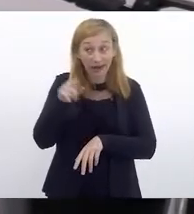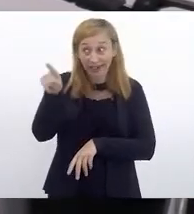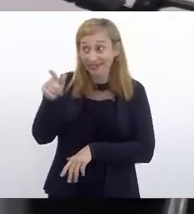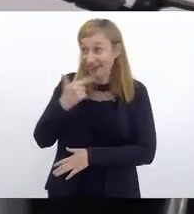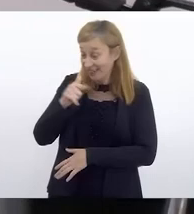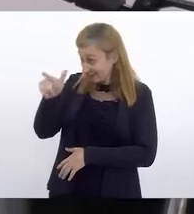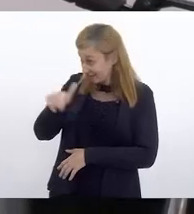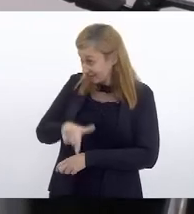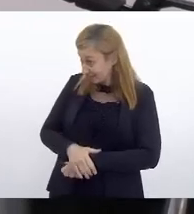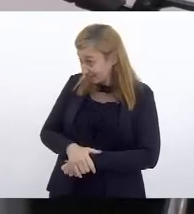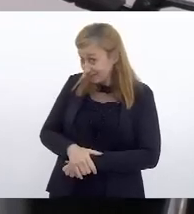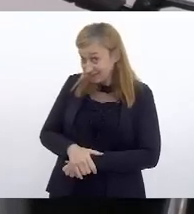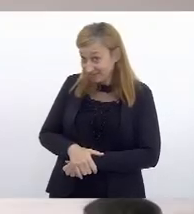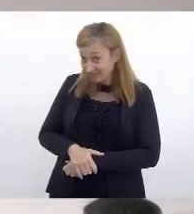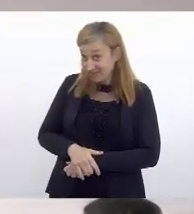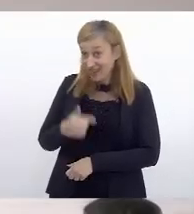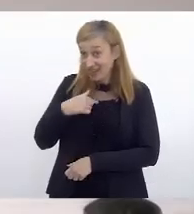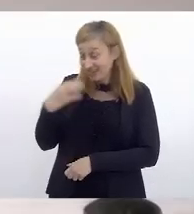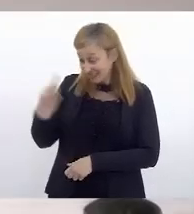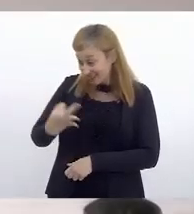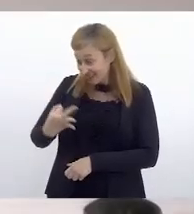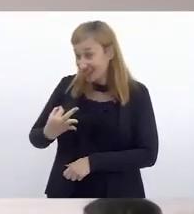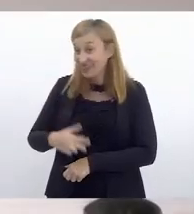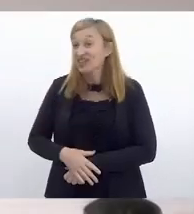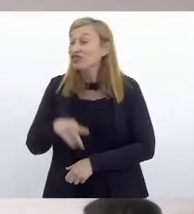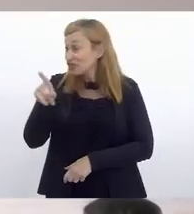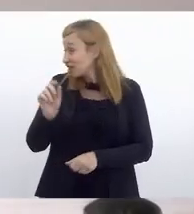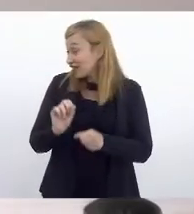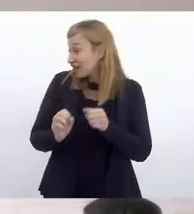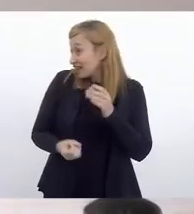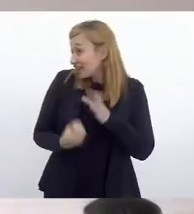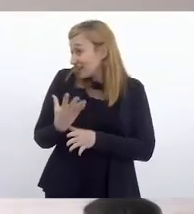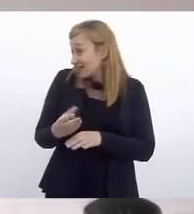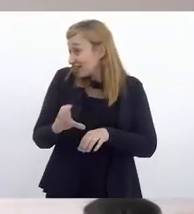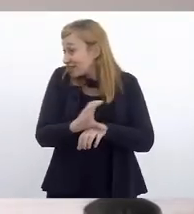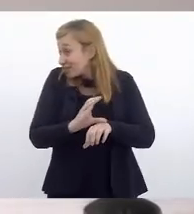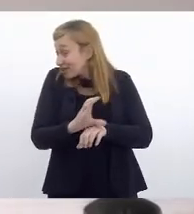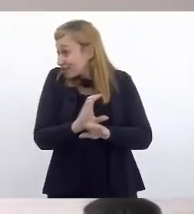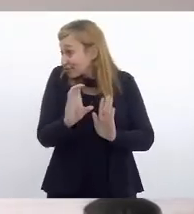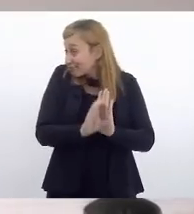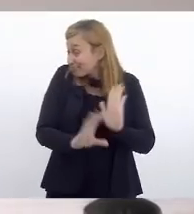rindo. Acertei. Sim, você que fez a emenda constitucional,